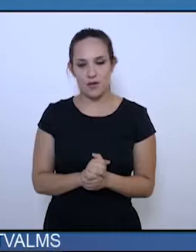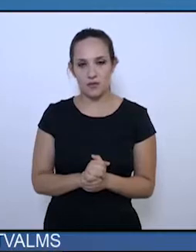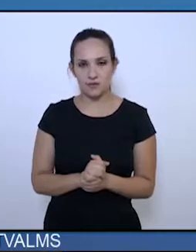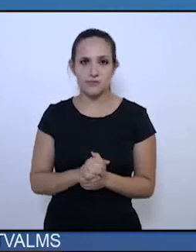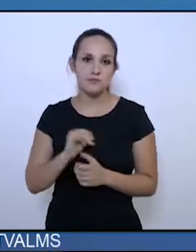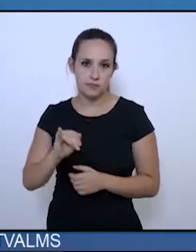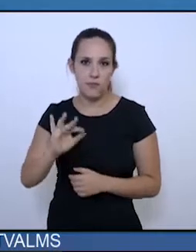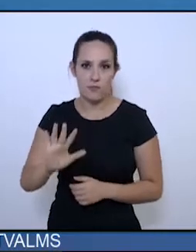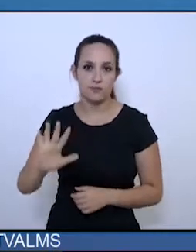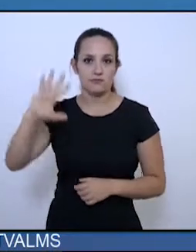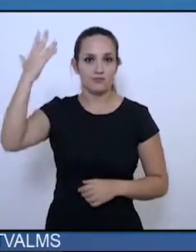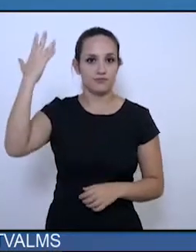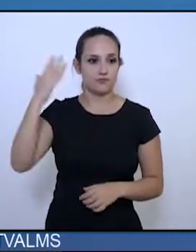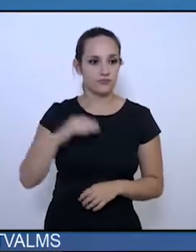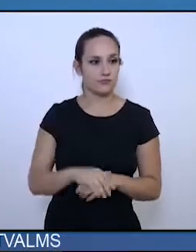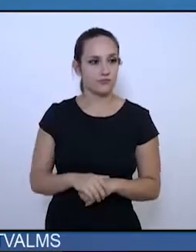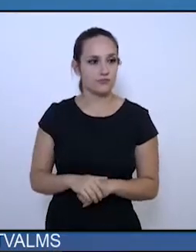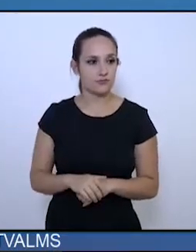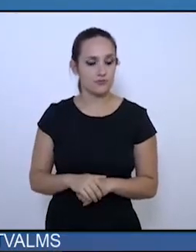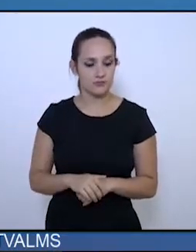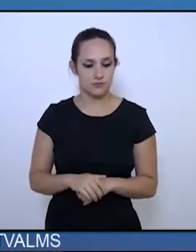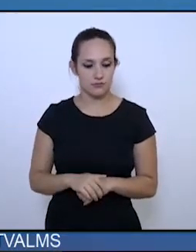intervenção